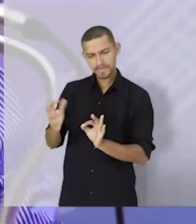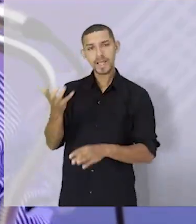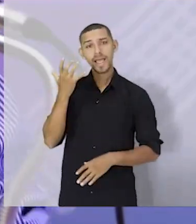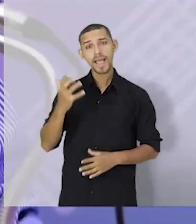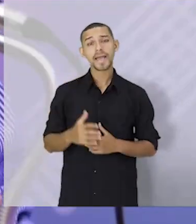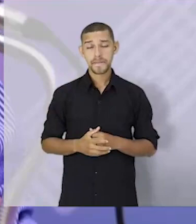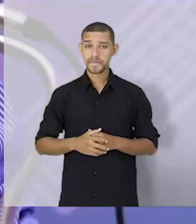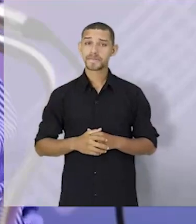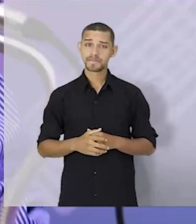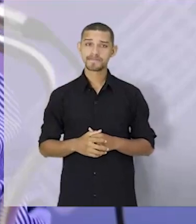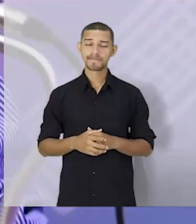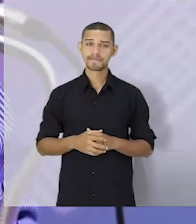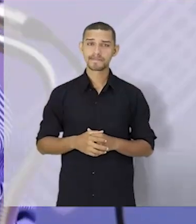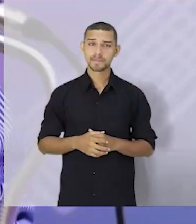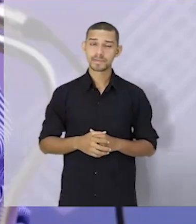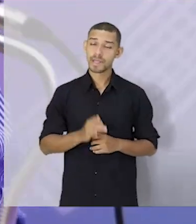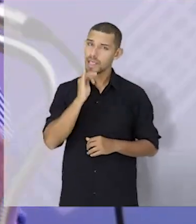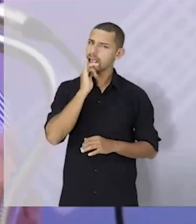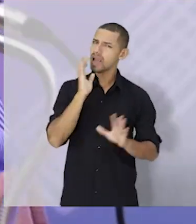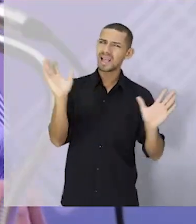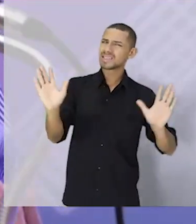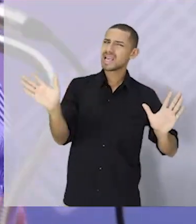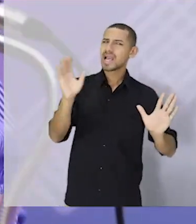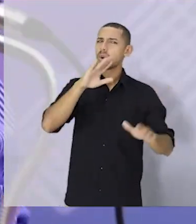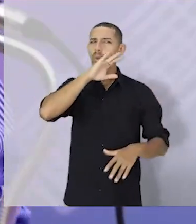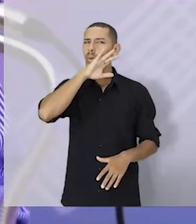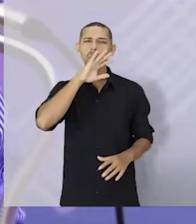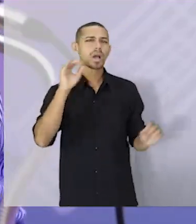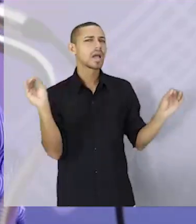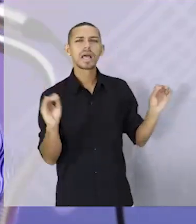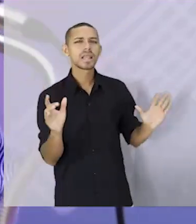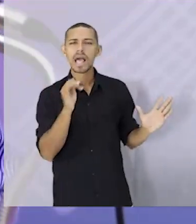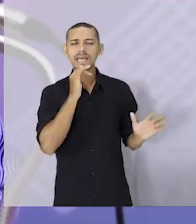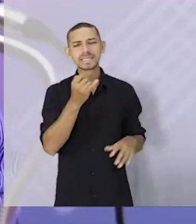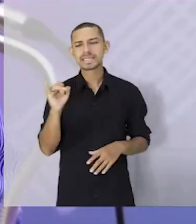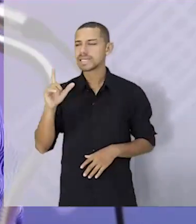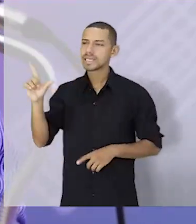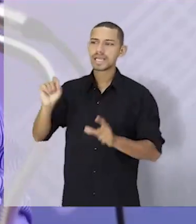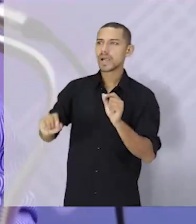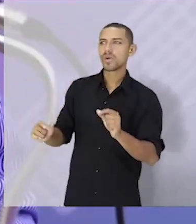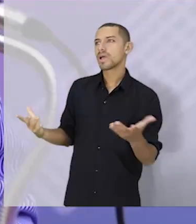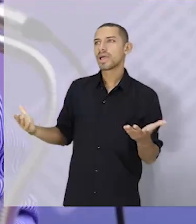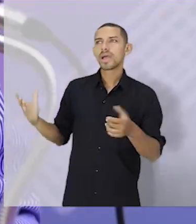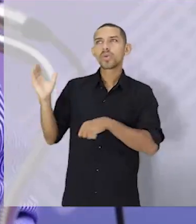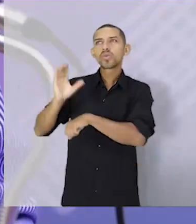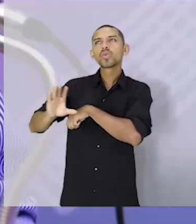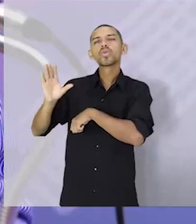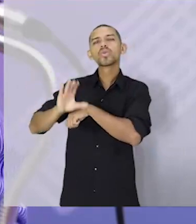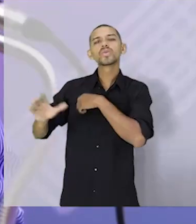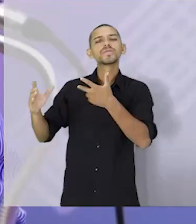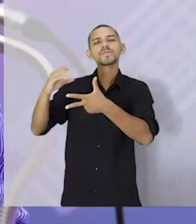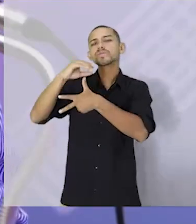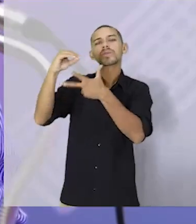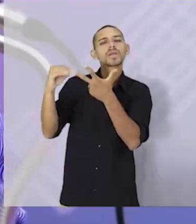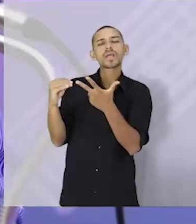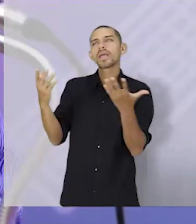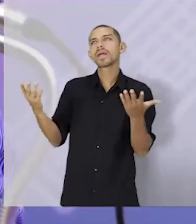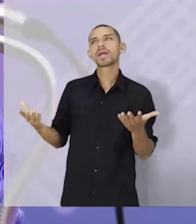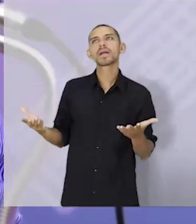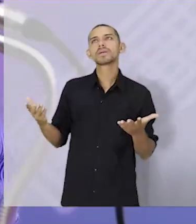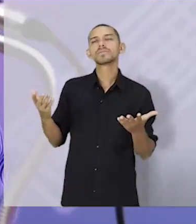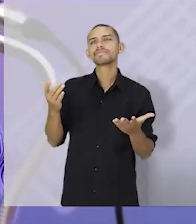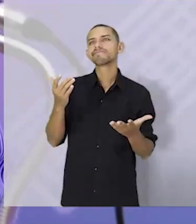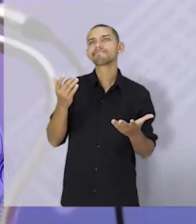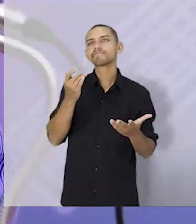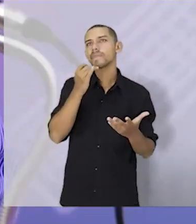também não é algo tão ruim se ele decidir, por exemplo, fazer o Enem para cursar